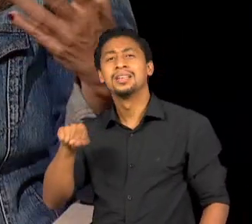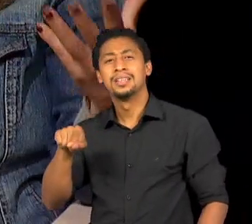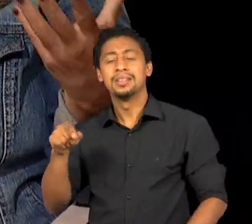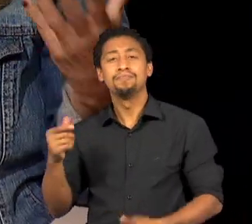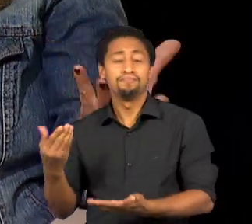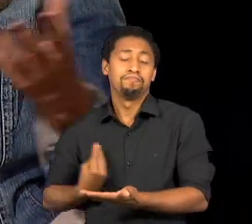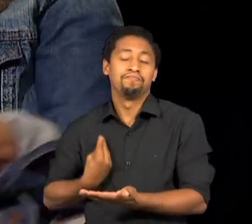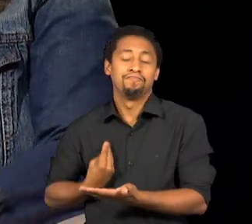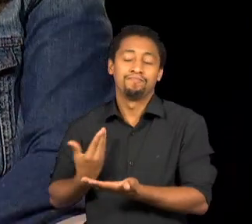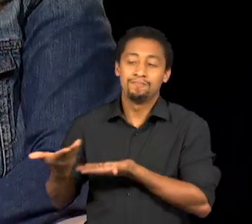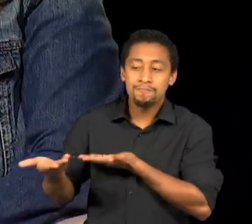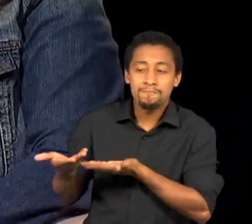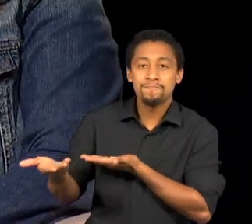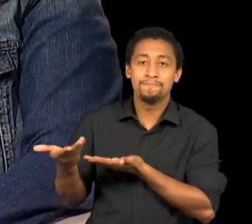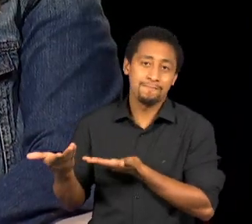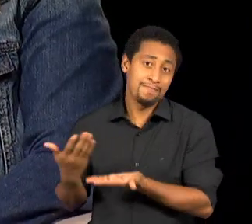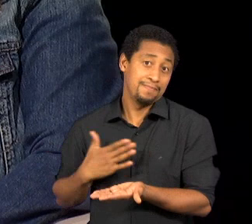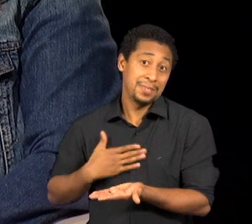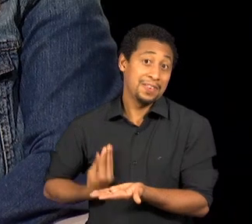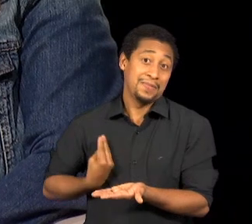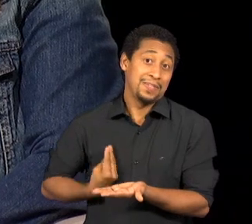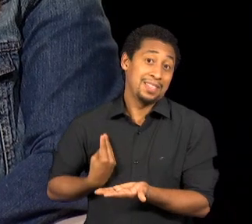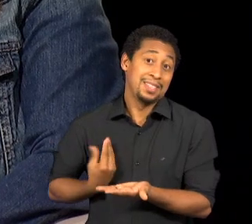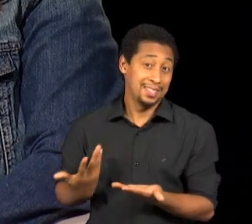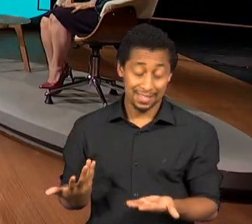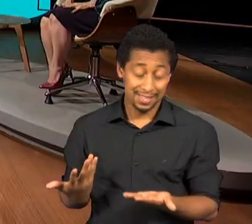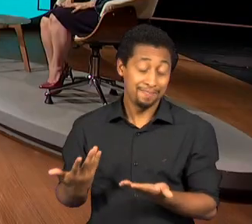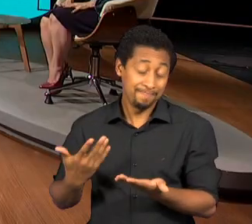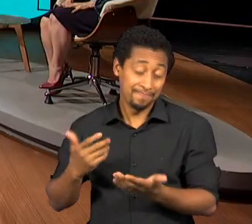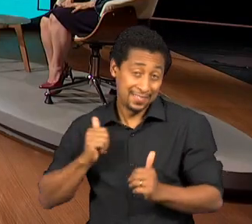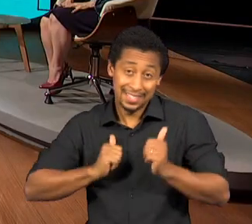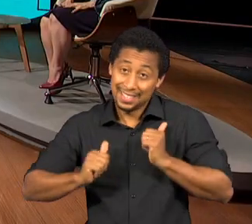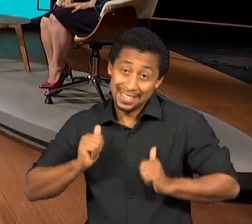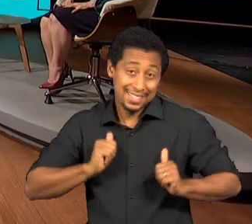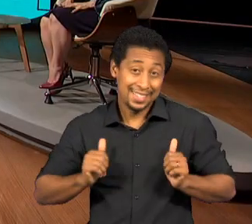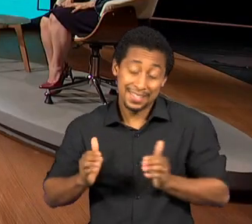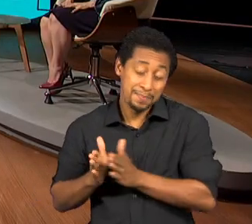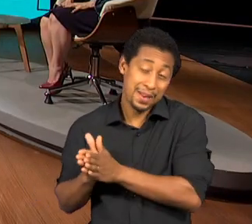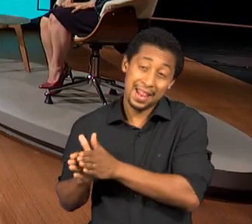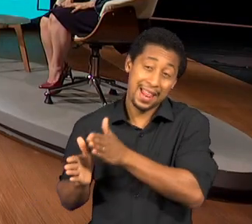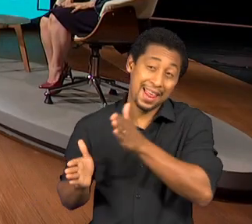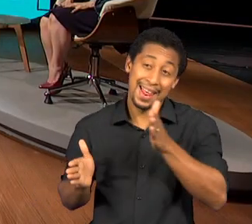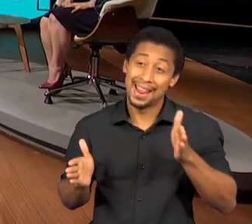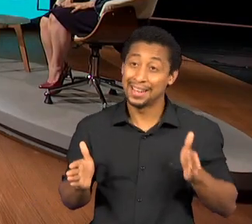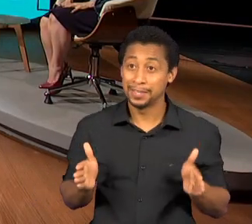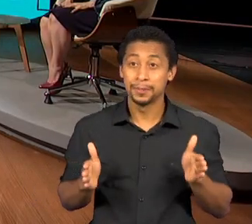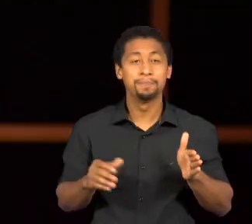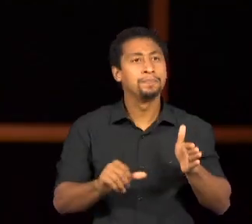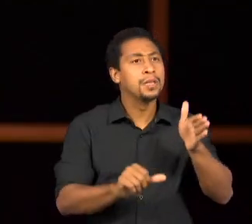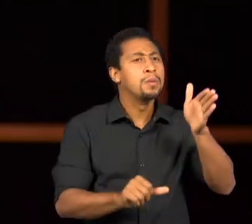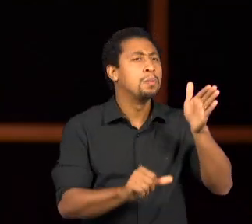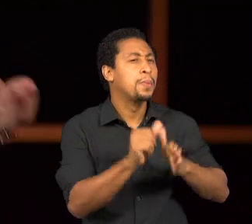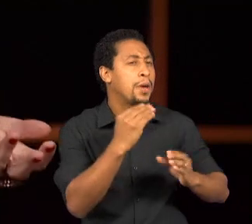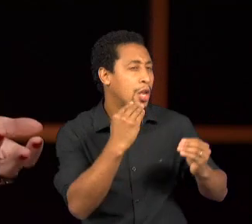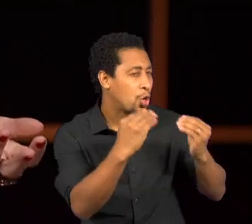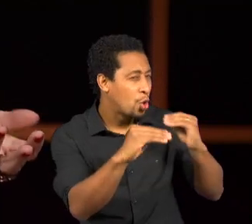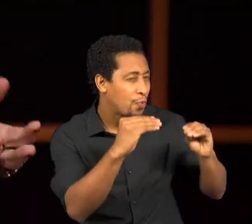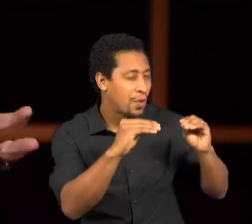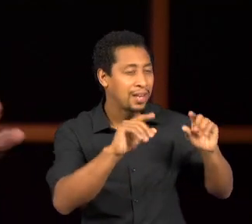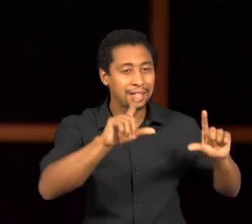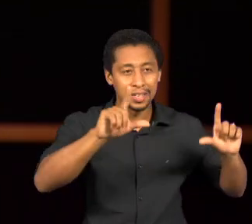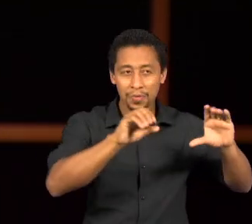rica vida, né, de atriz. Primeira novela na TV Globo foi Amor com Amor